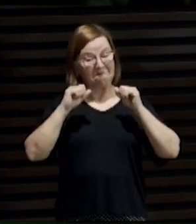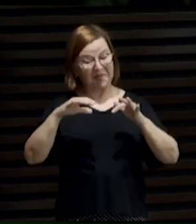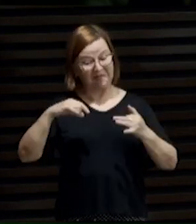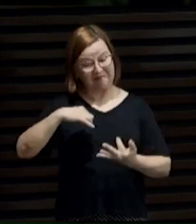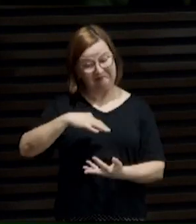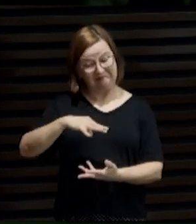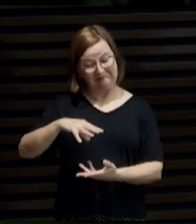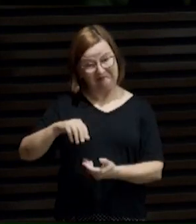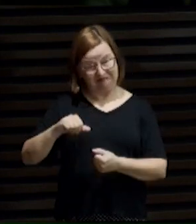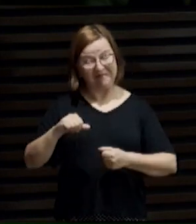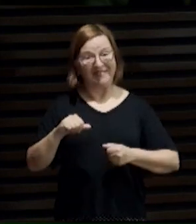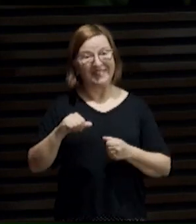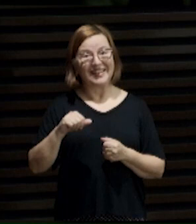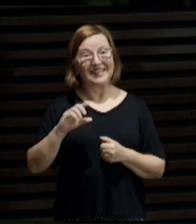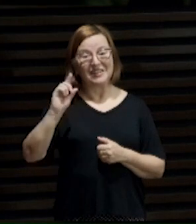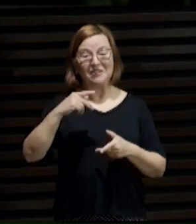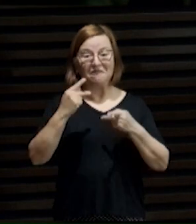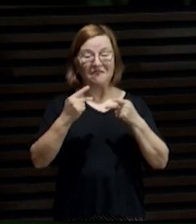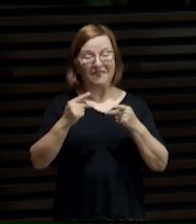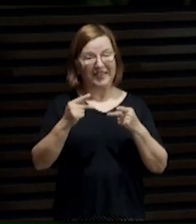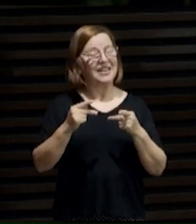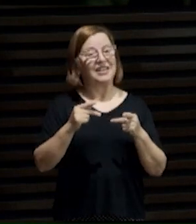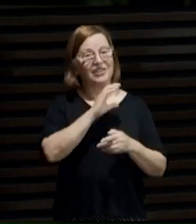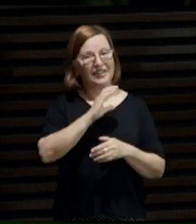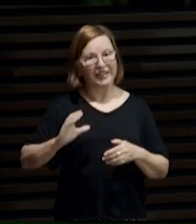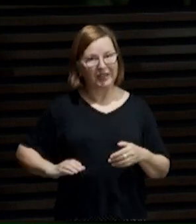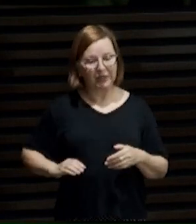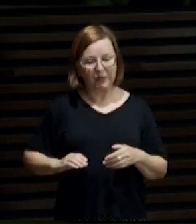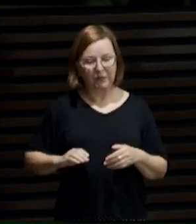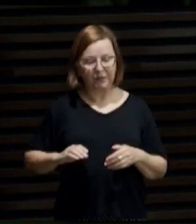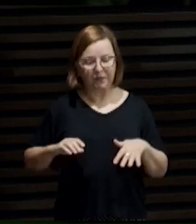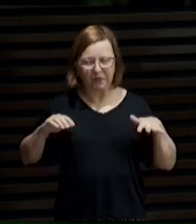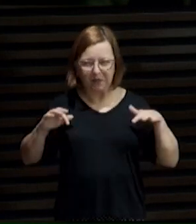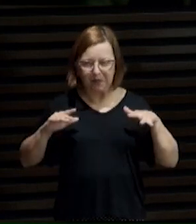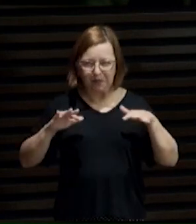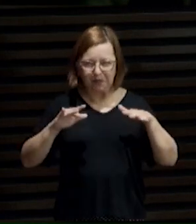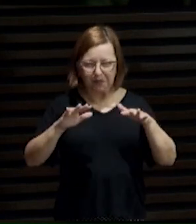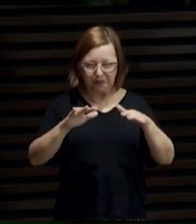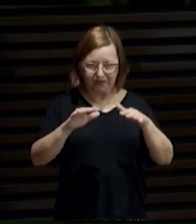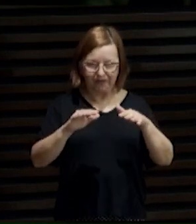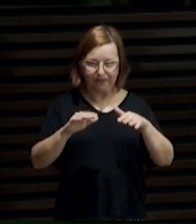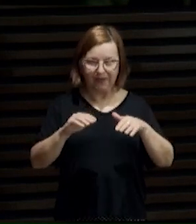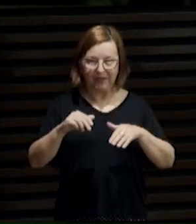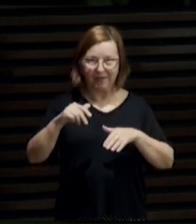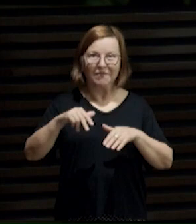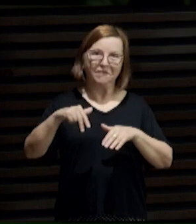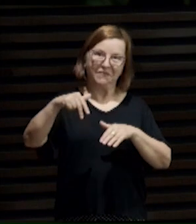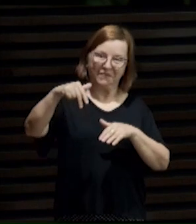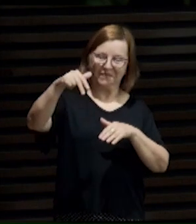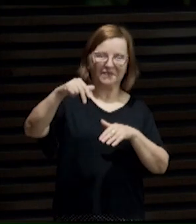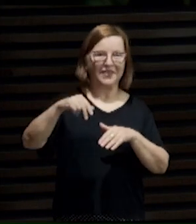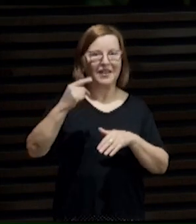sobre Cristo. Um povo que subia degrau por degrau para se encontrar com o seu Salvador. E hoje nós vamos ter o